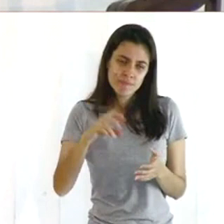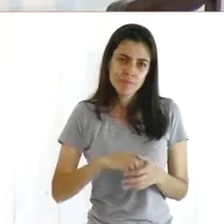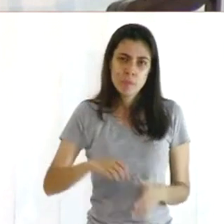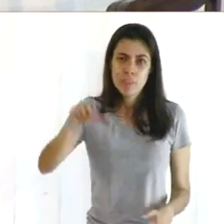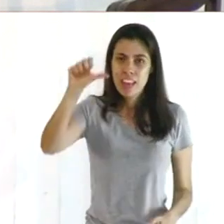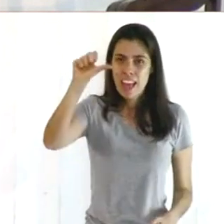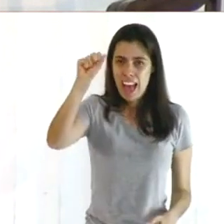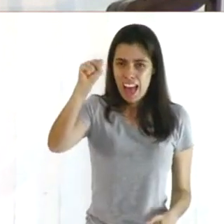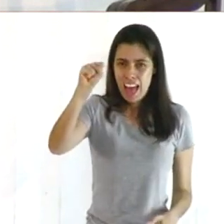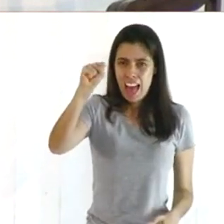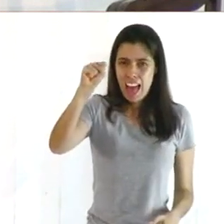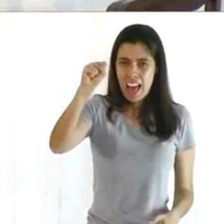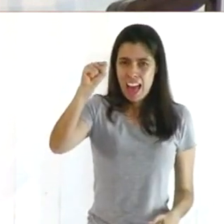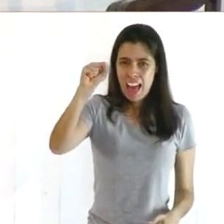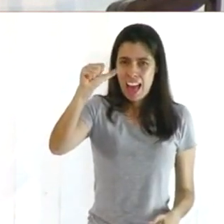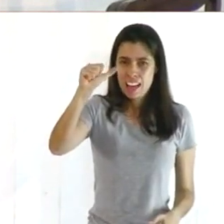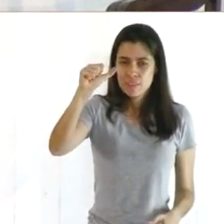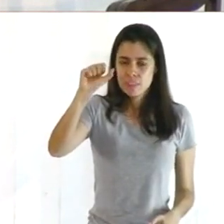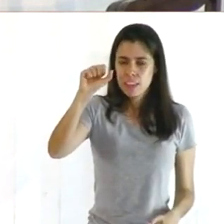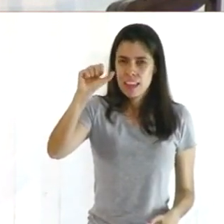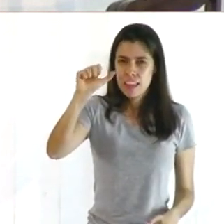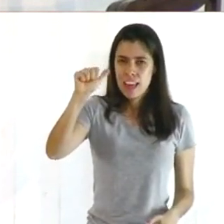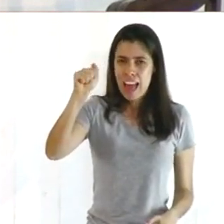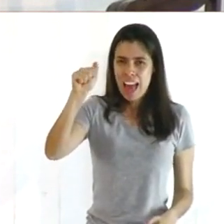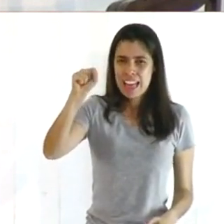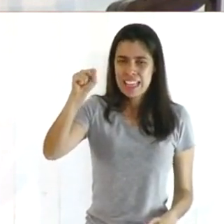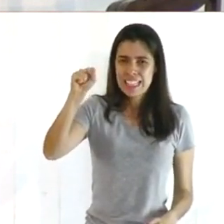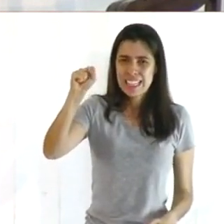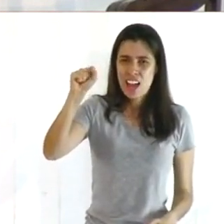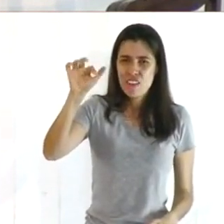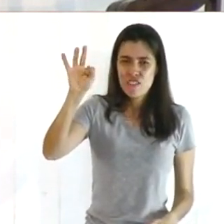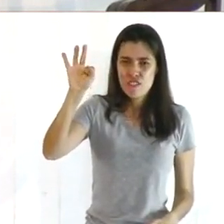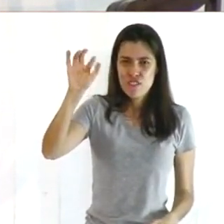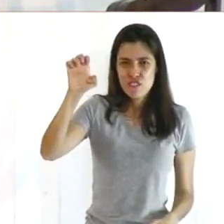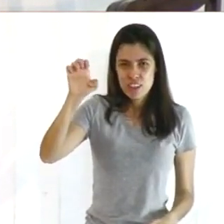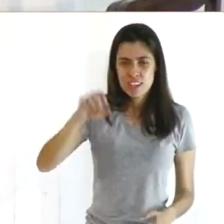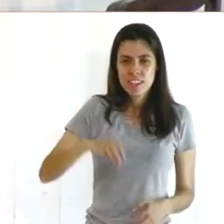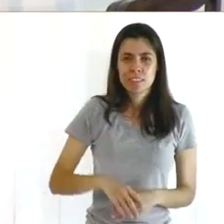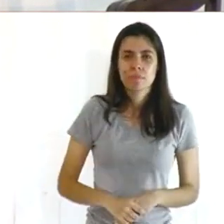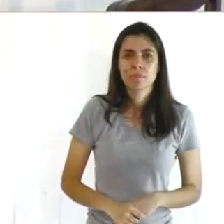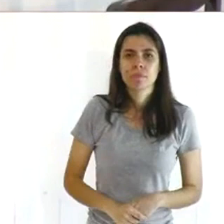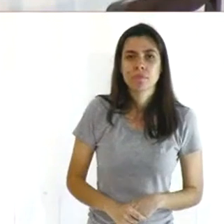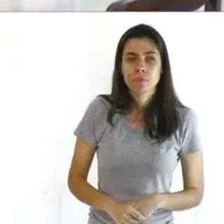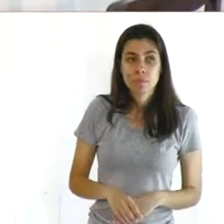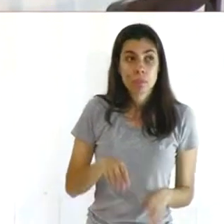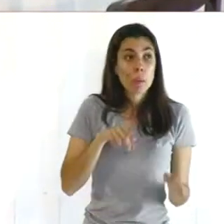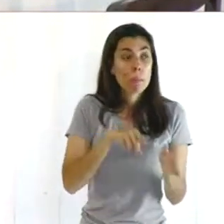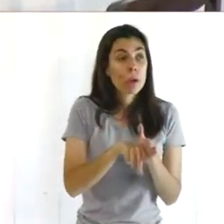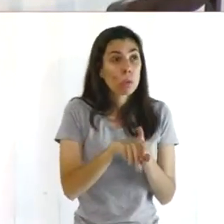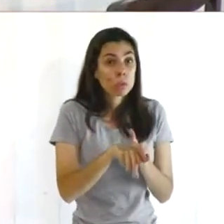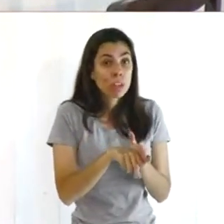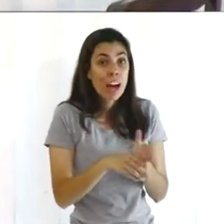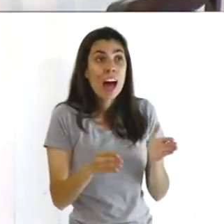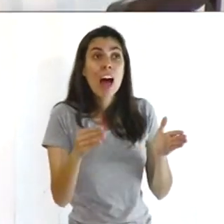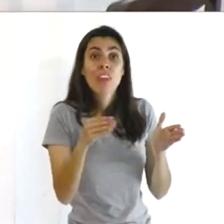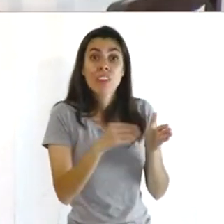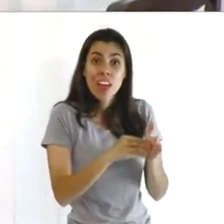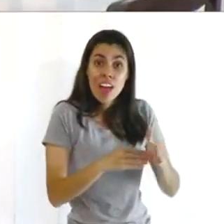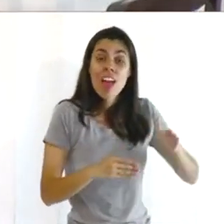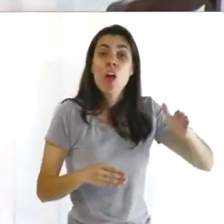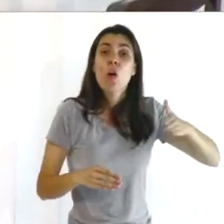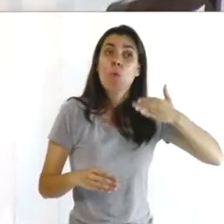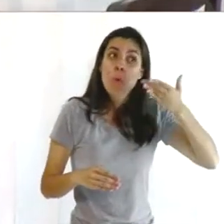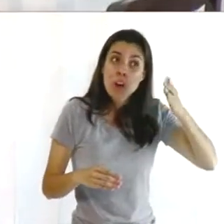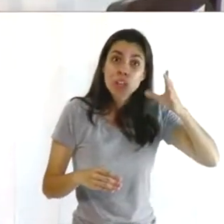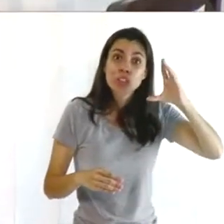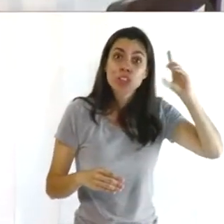só, diz aqui Salmo 79, verso 5: até quando, Senhor? Será para sempre a tua ira?